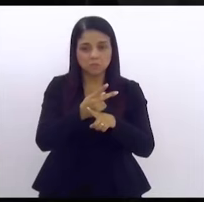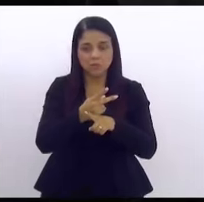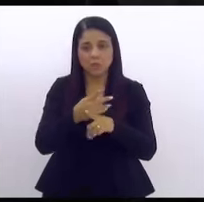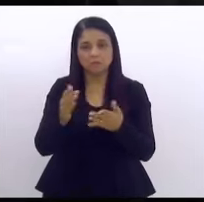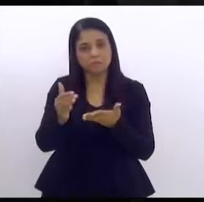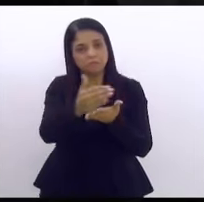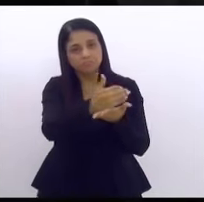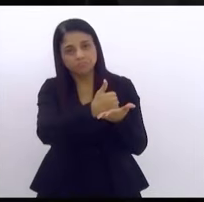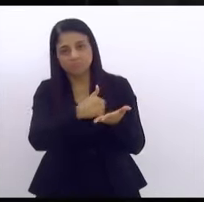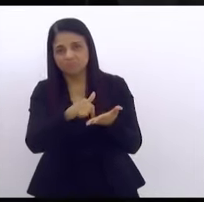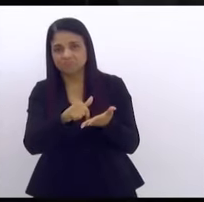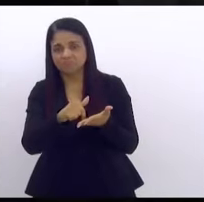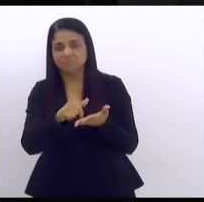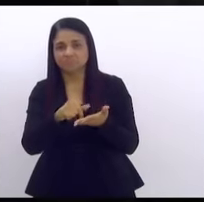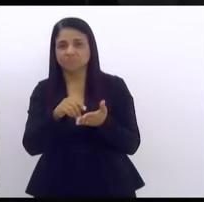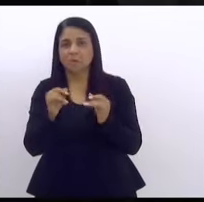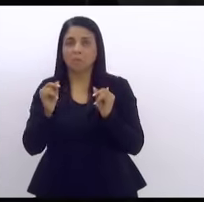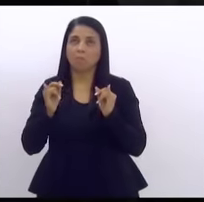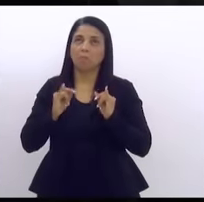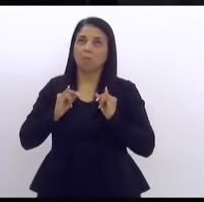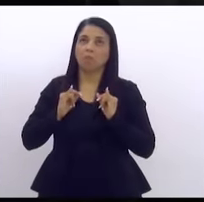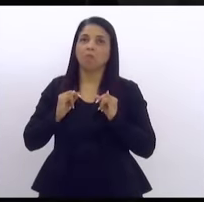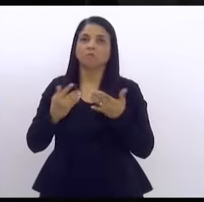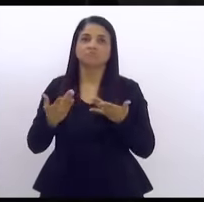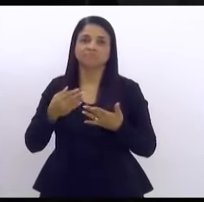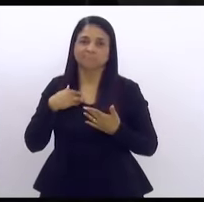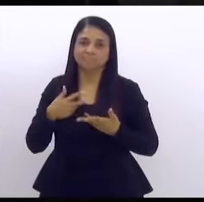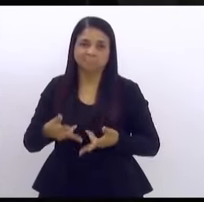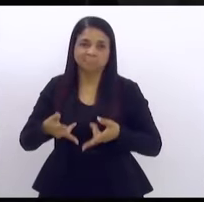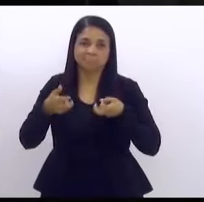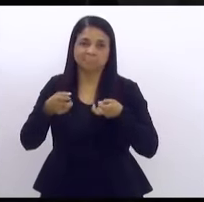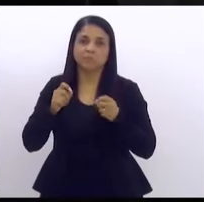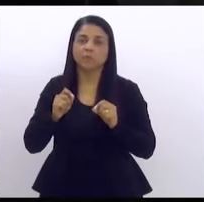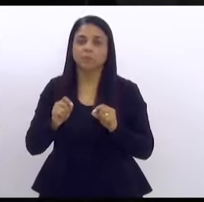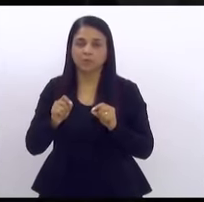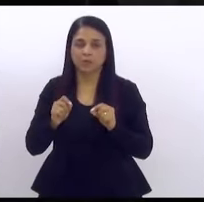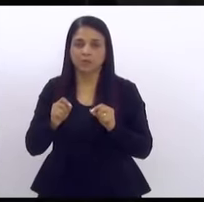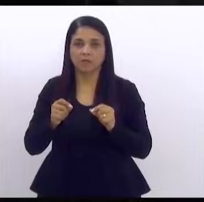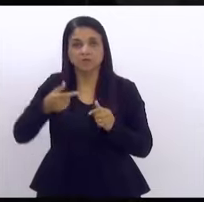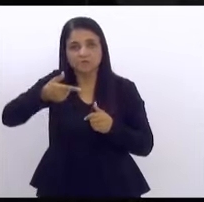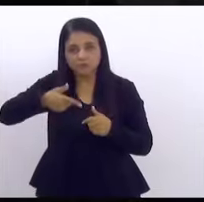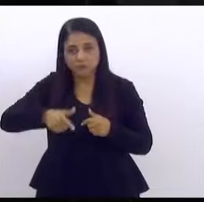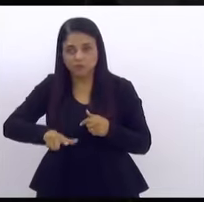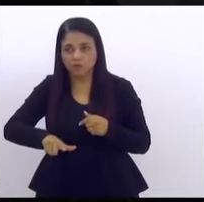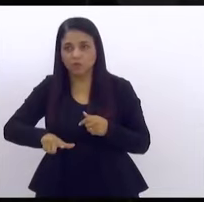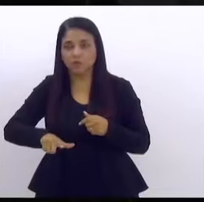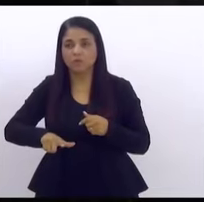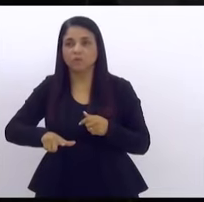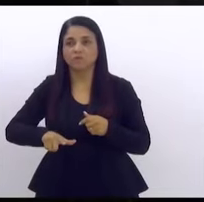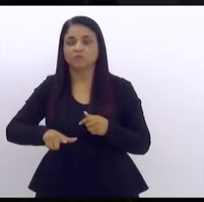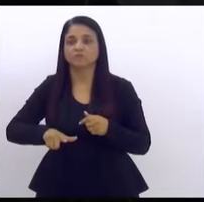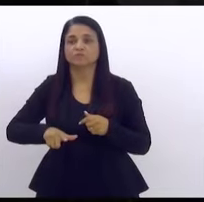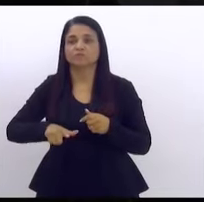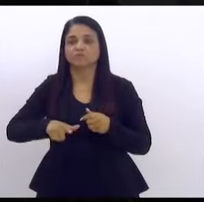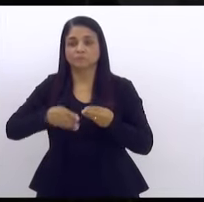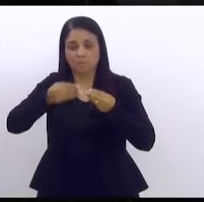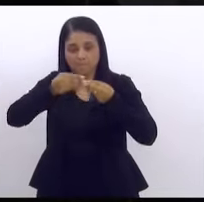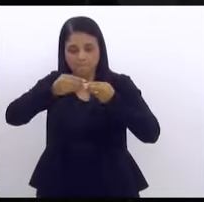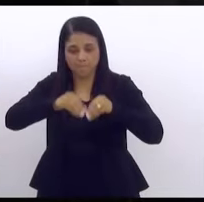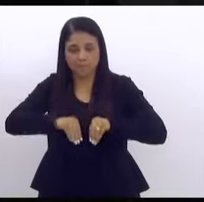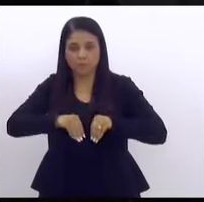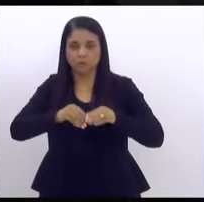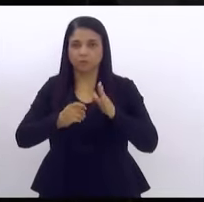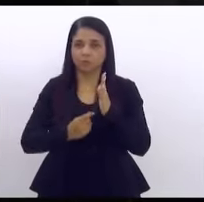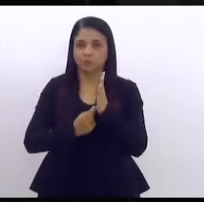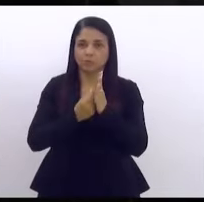mais, a gente vê que isso se torna, de novo, o nosso abismo